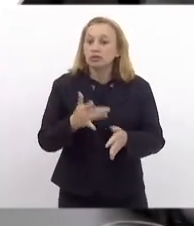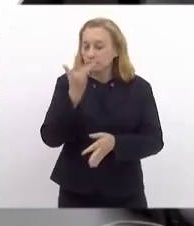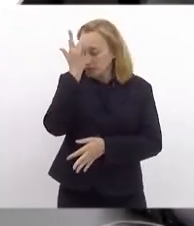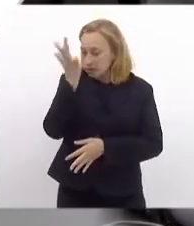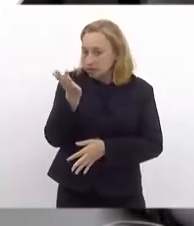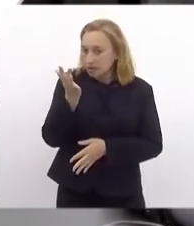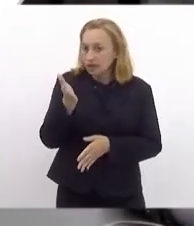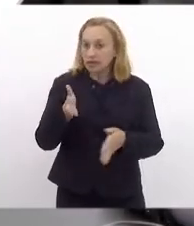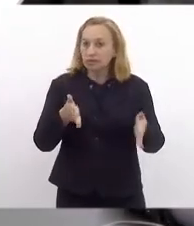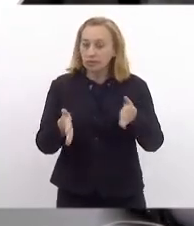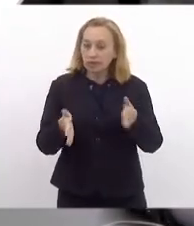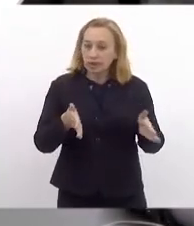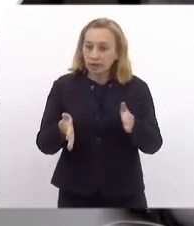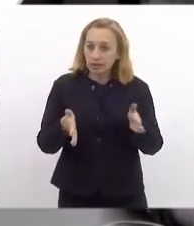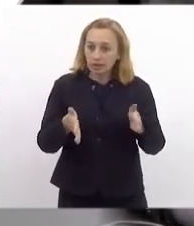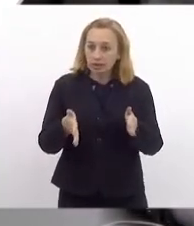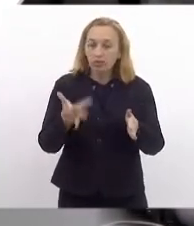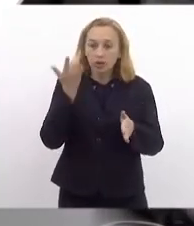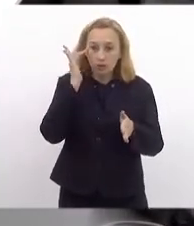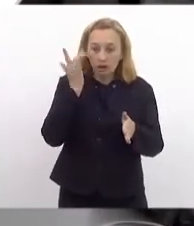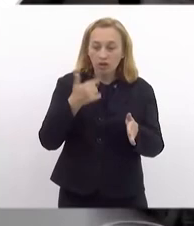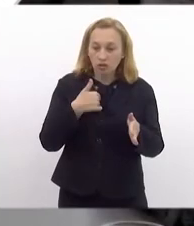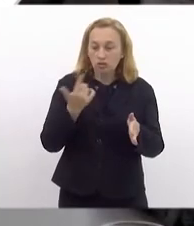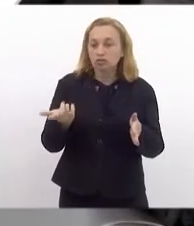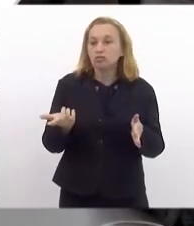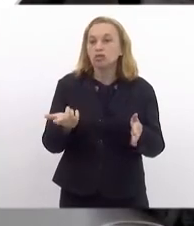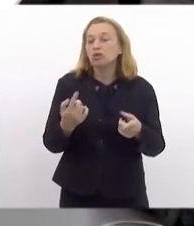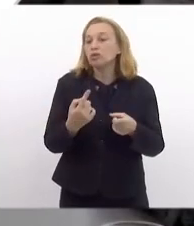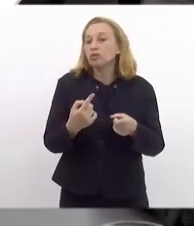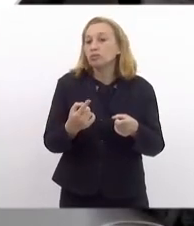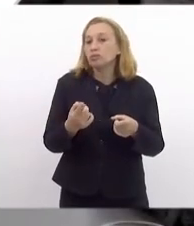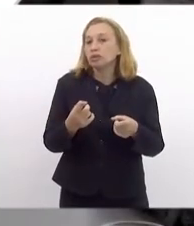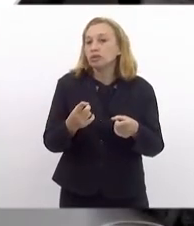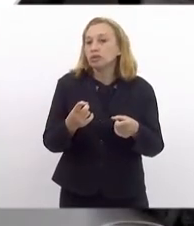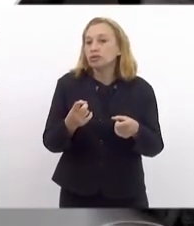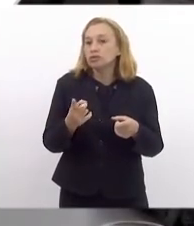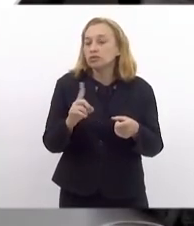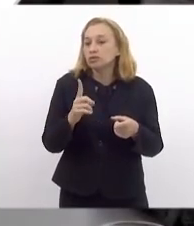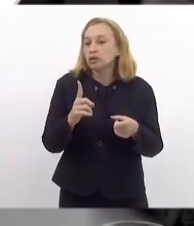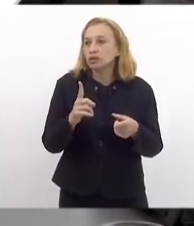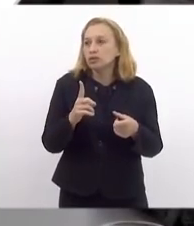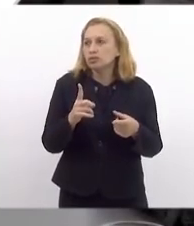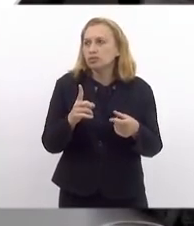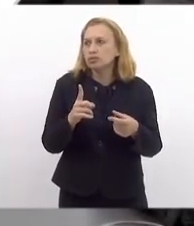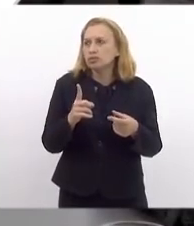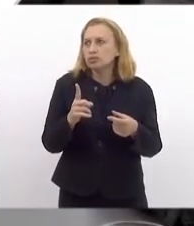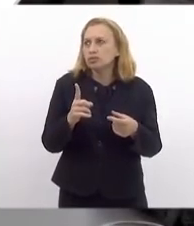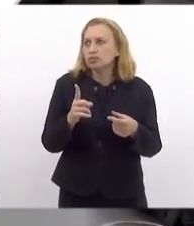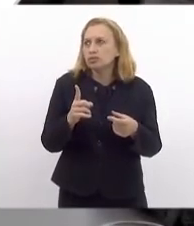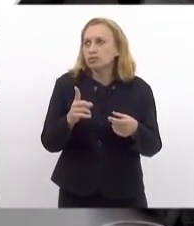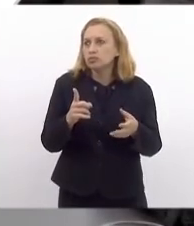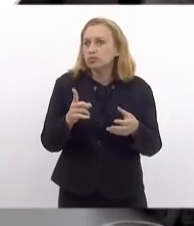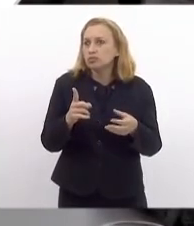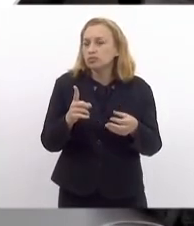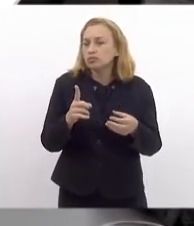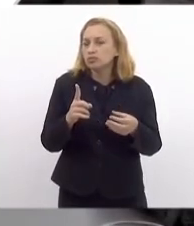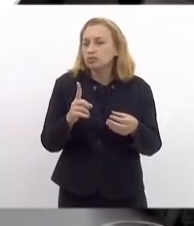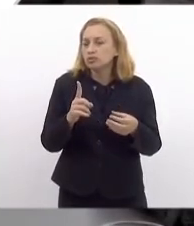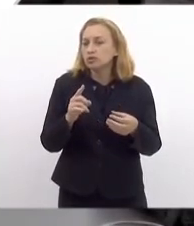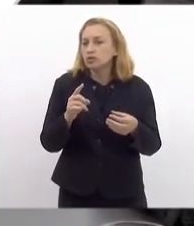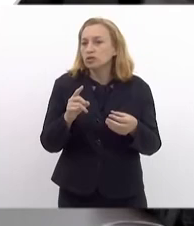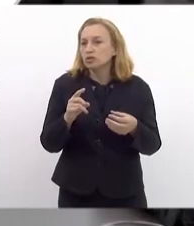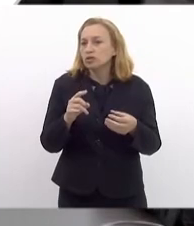temporária que eu acho que tem que ser temporária porque pra que isso não não cause não